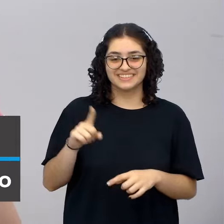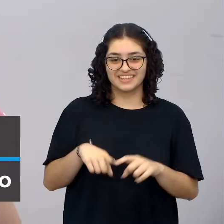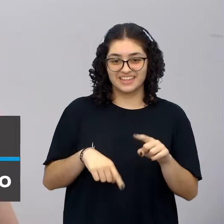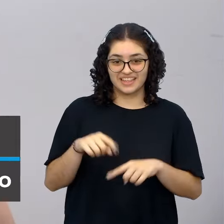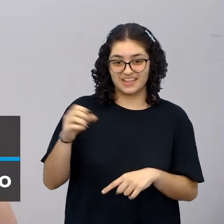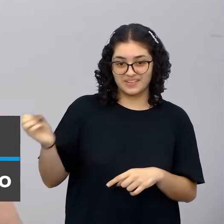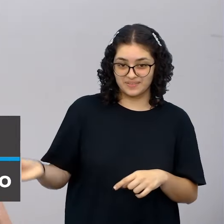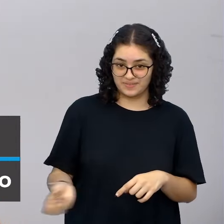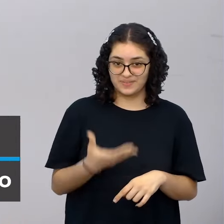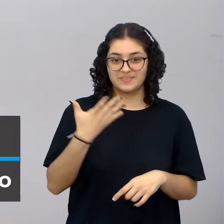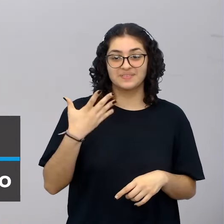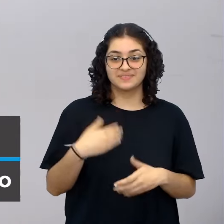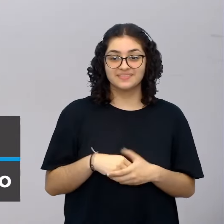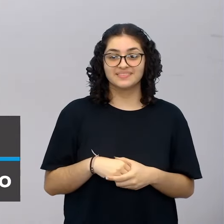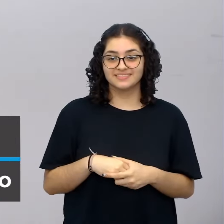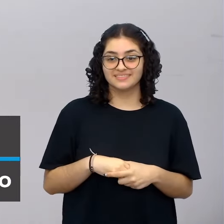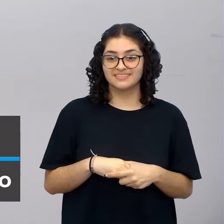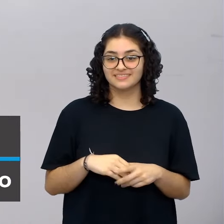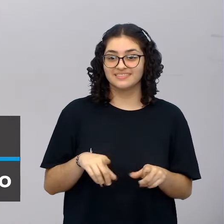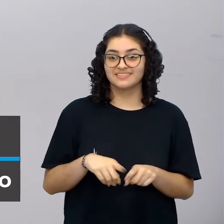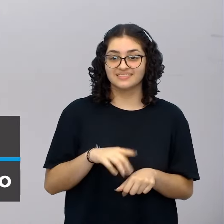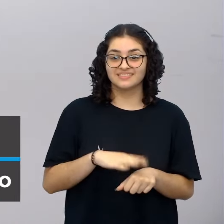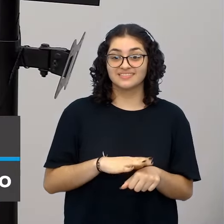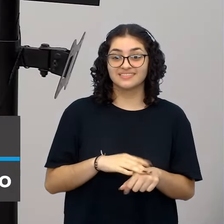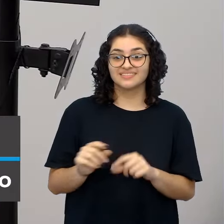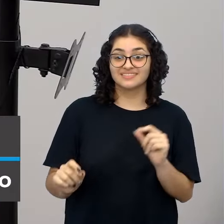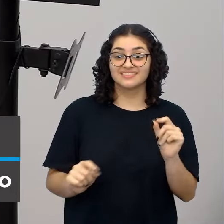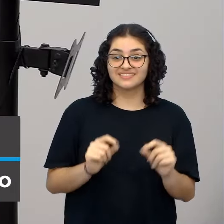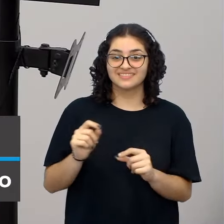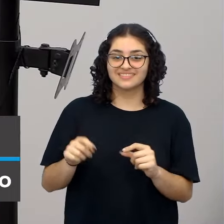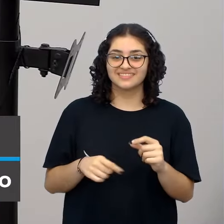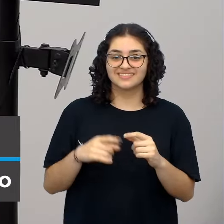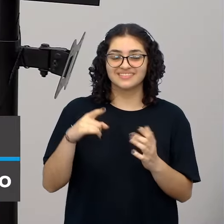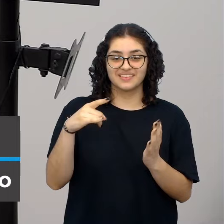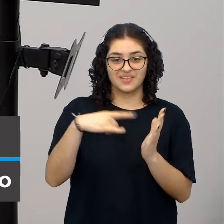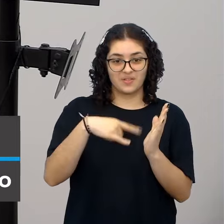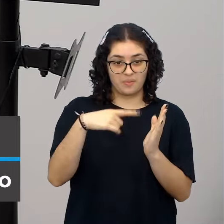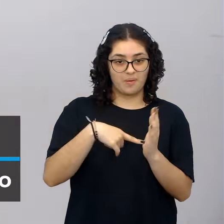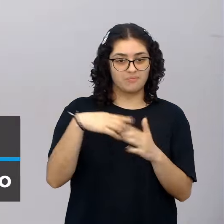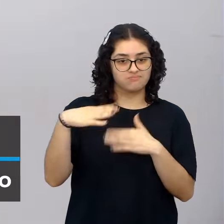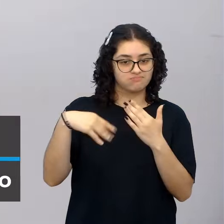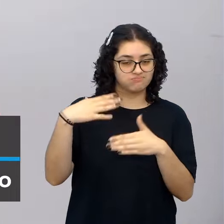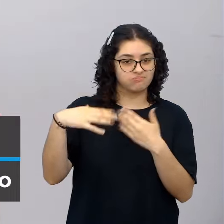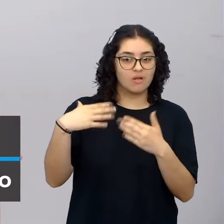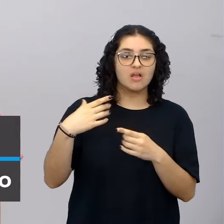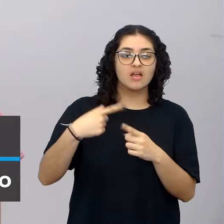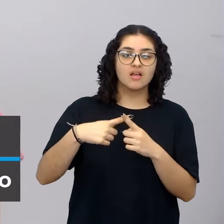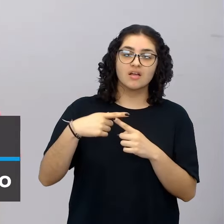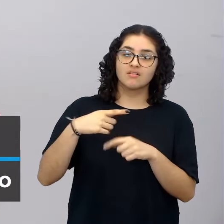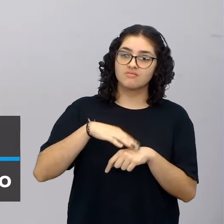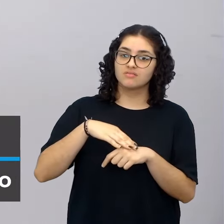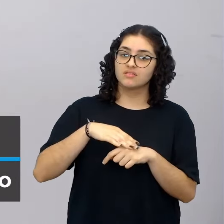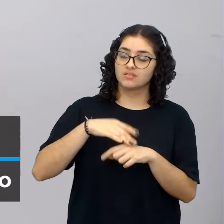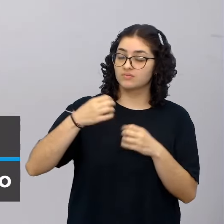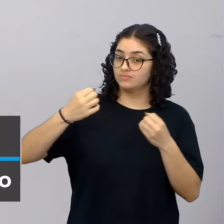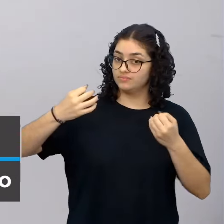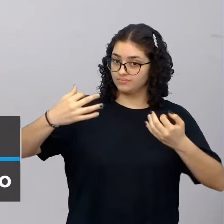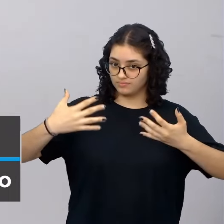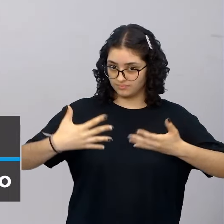inovação, e o que nós fizemos com esse documento? A gente está atualizando, e no decorrer dessa conversa a gente vai falar sobre